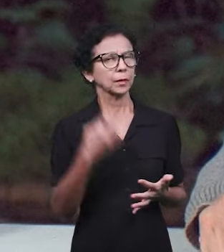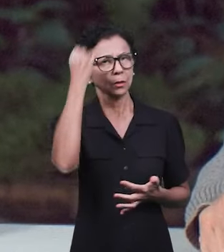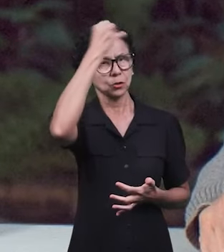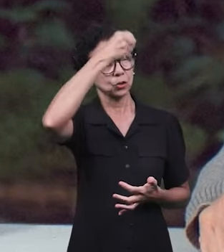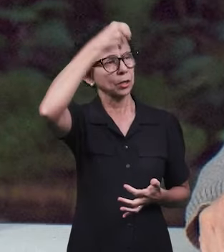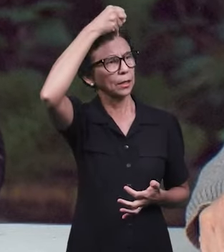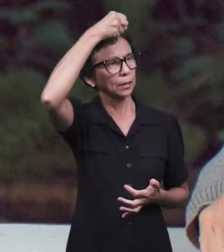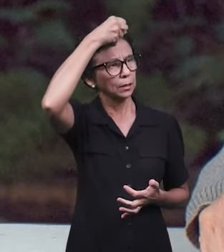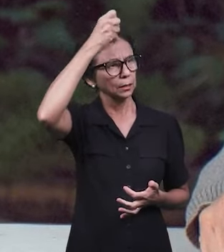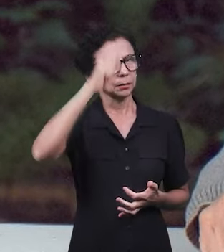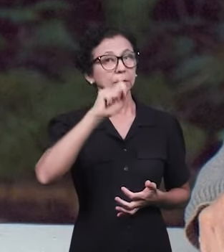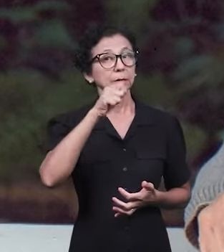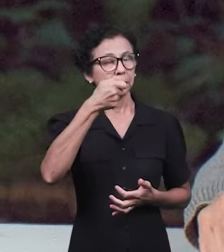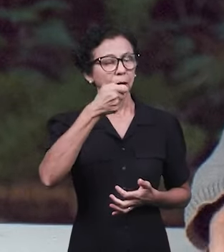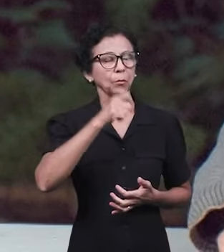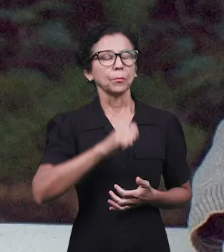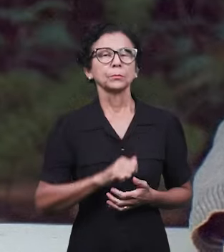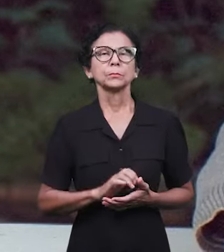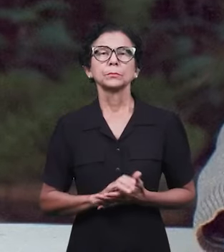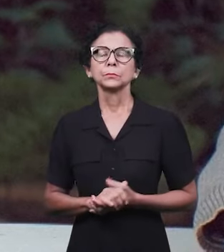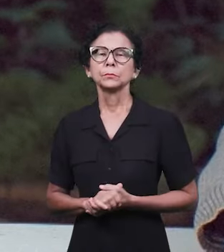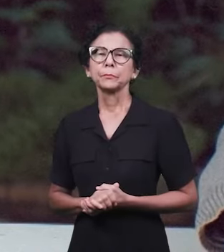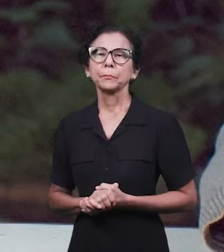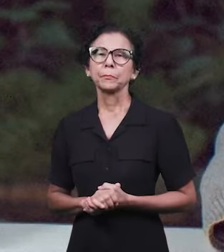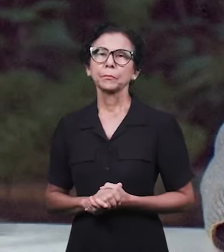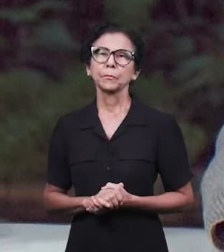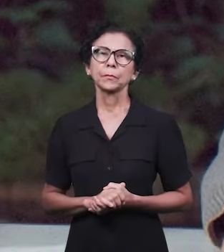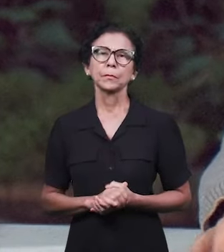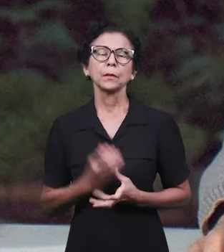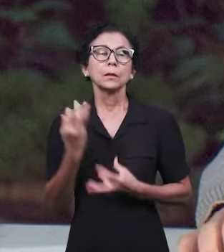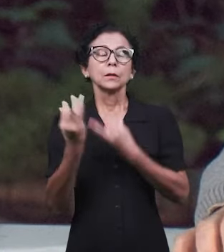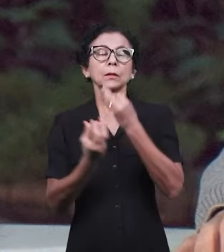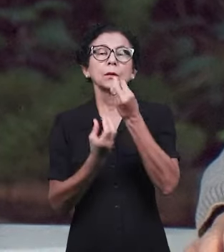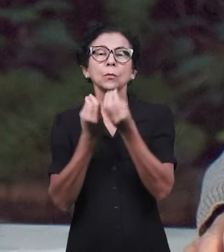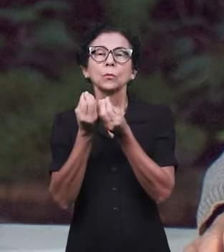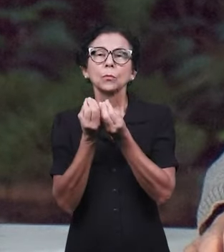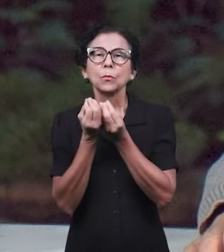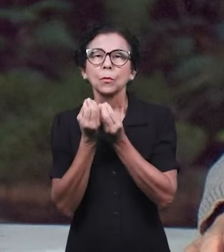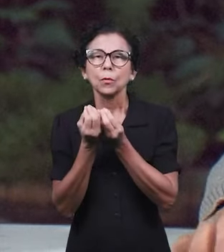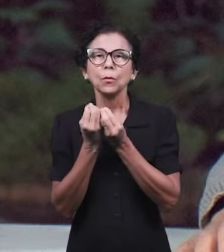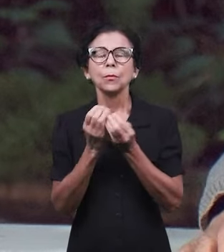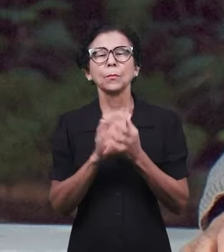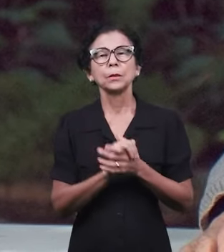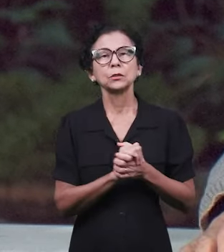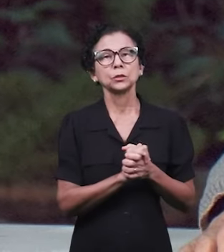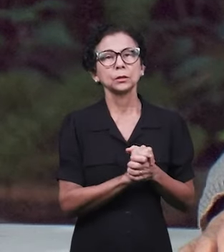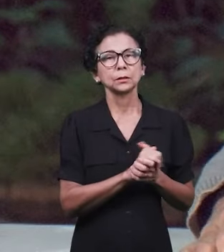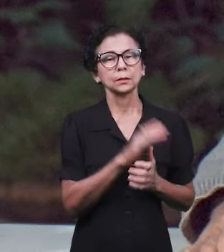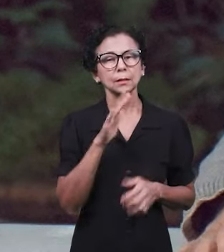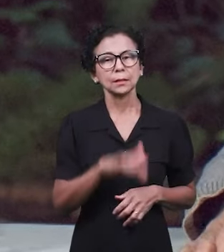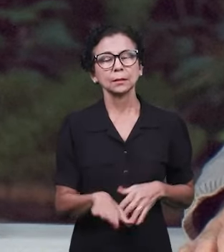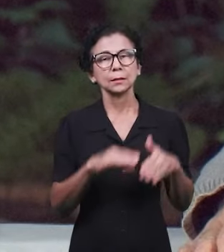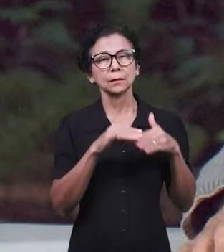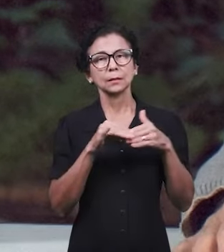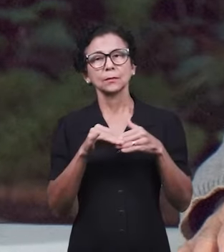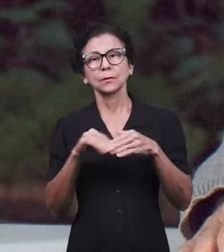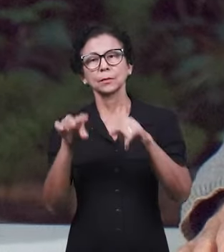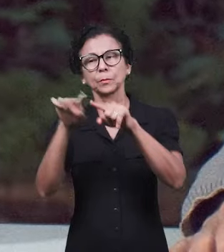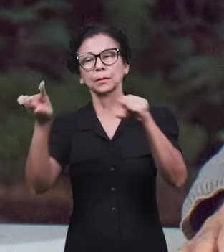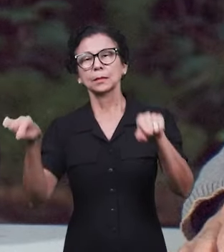Senhor, Pastor João, a paz do Senhor, meus irmãos. Nós já temos aprendido neste seminário a importância, né, Pastor,